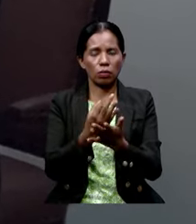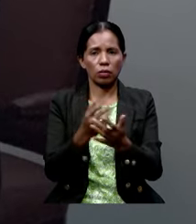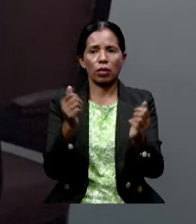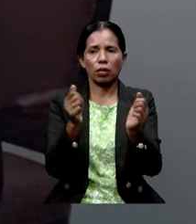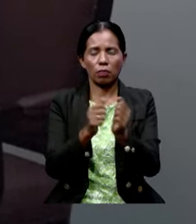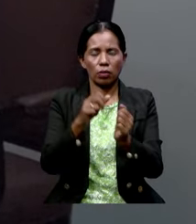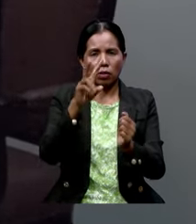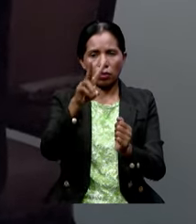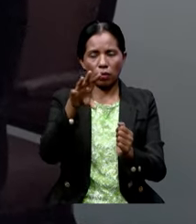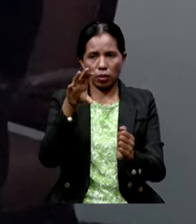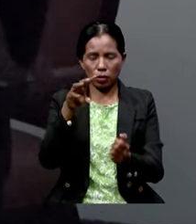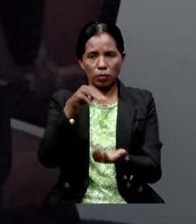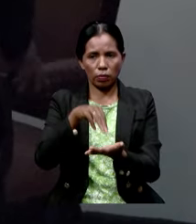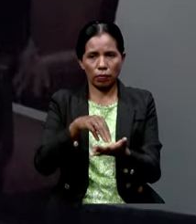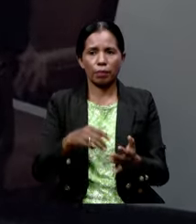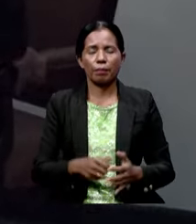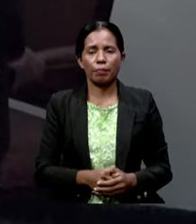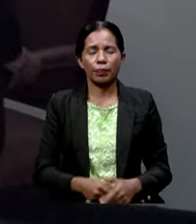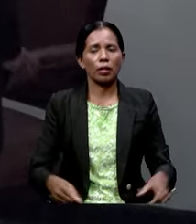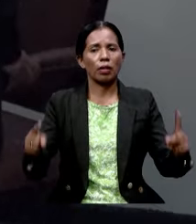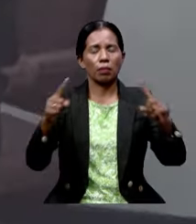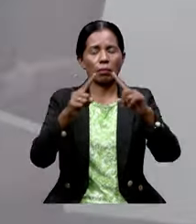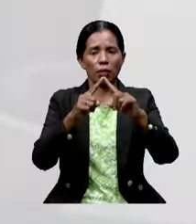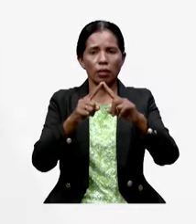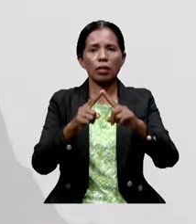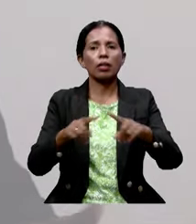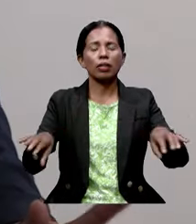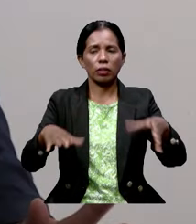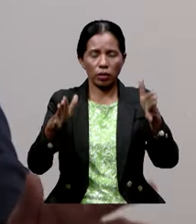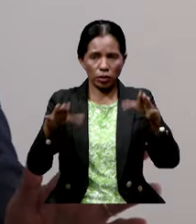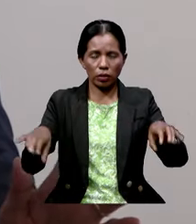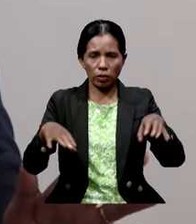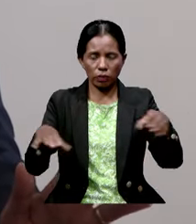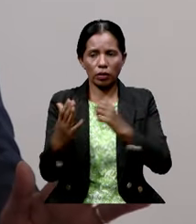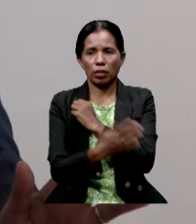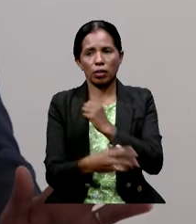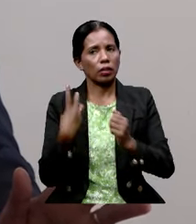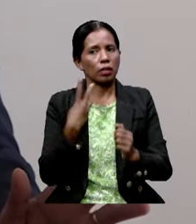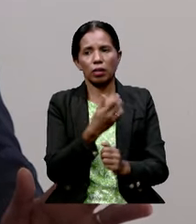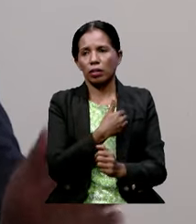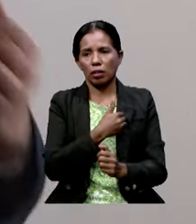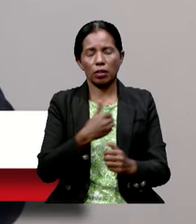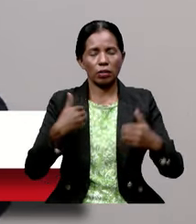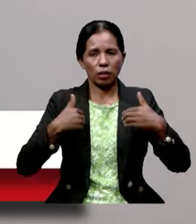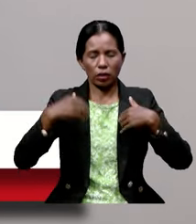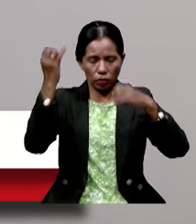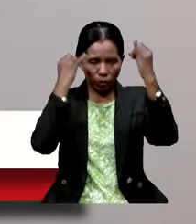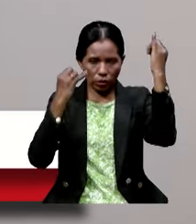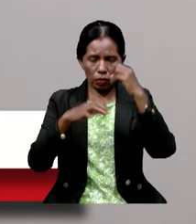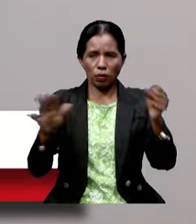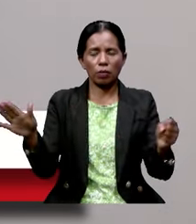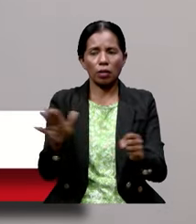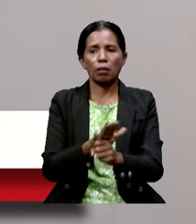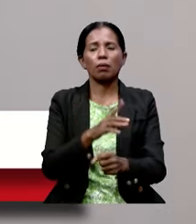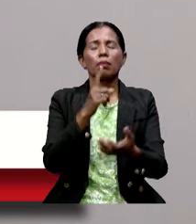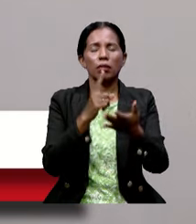Tsurua Resim. Bafale emprego ninian. Emprego e arailaran e ta sidau que a informação completo, mas